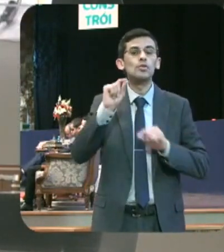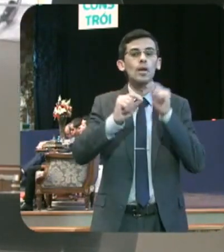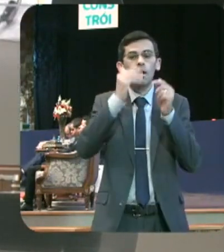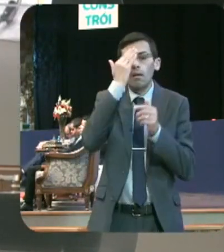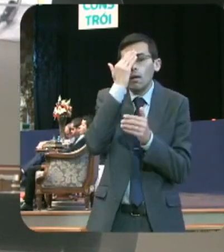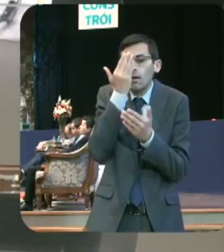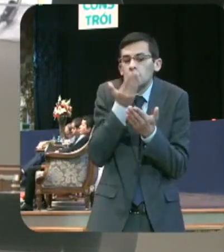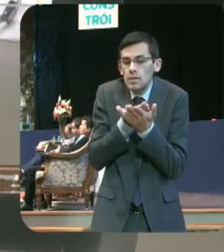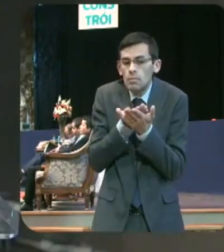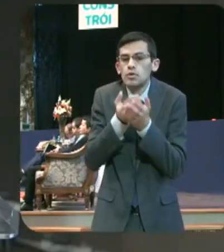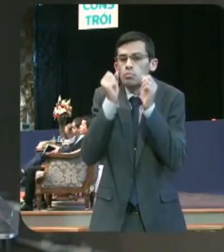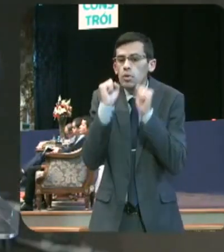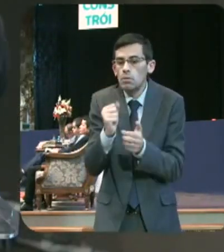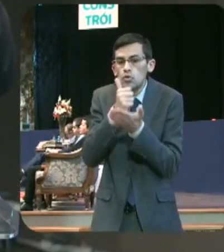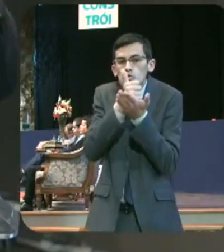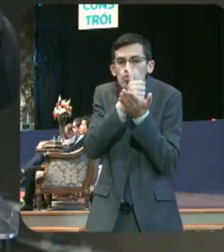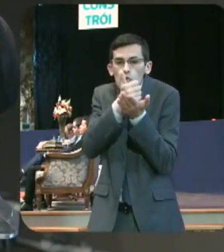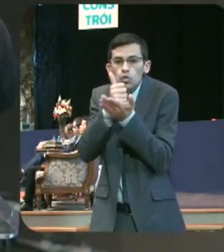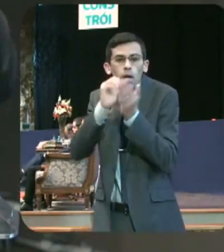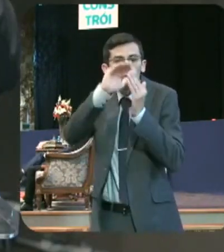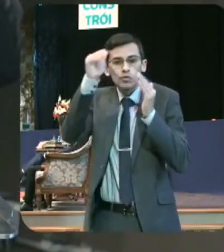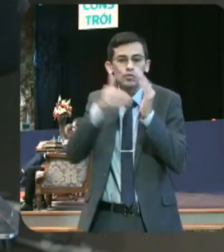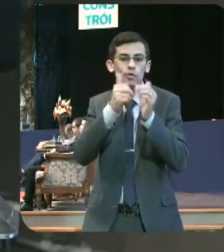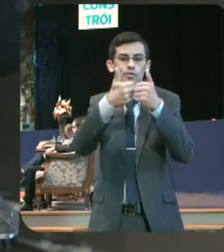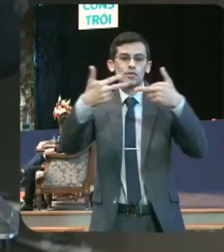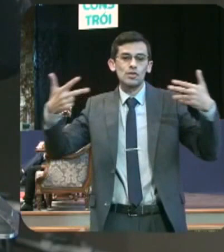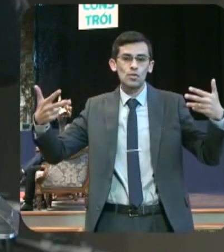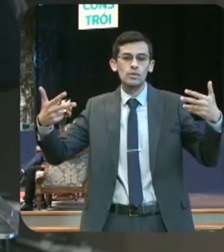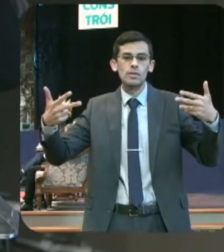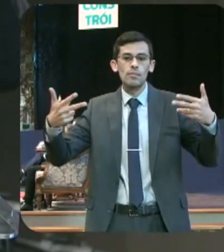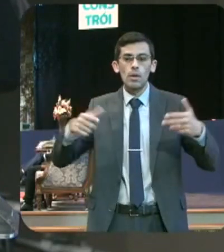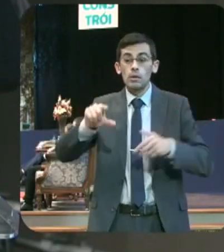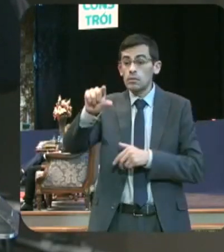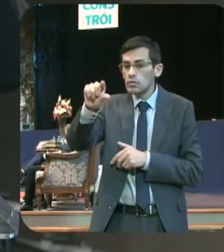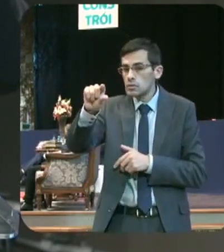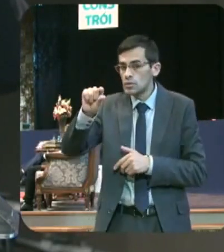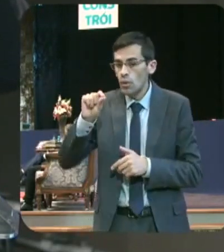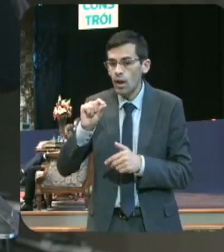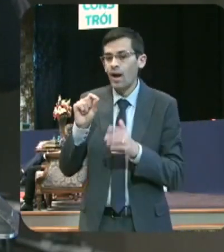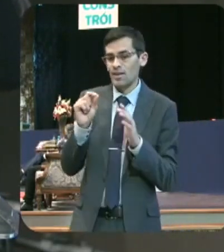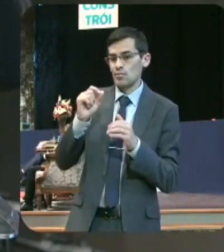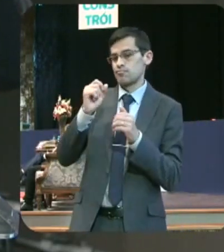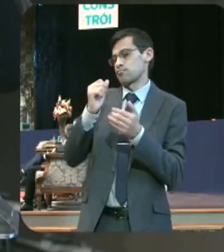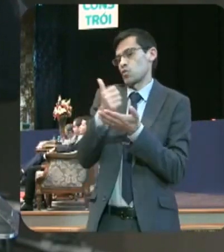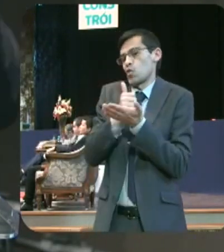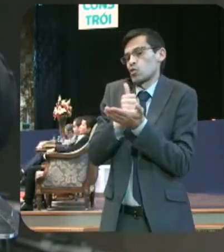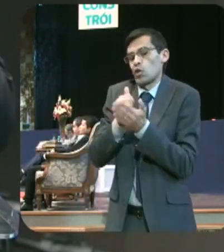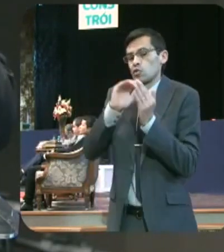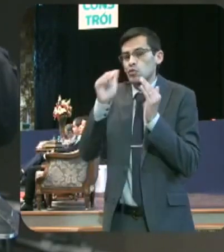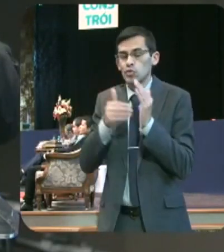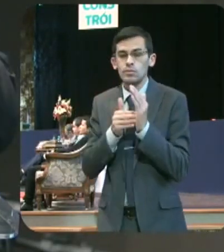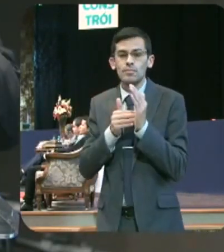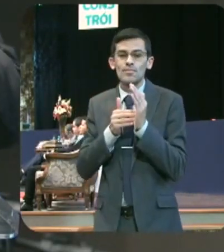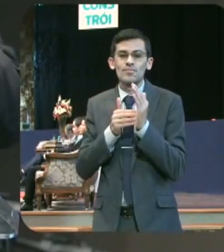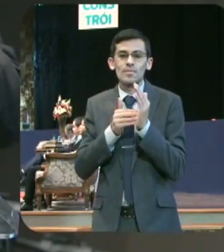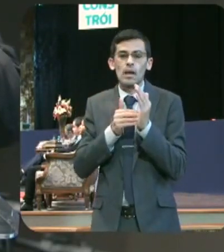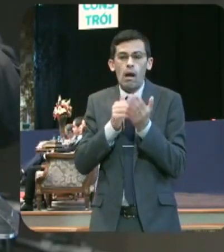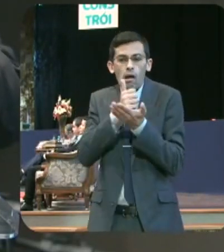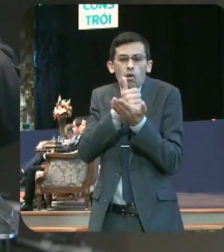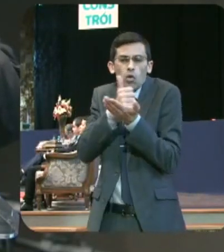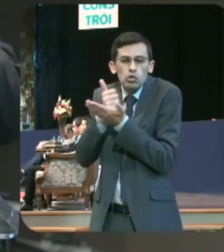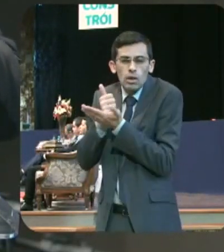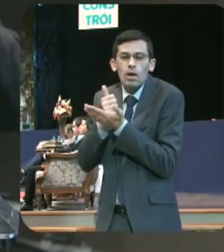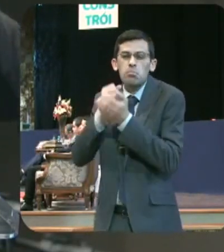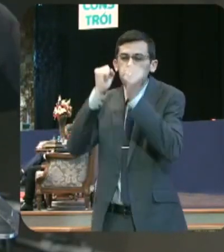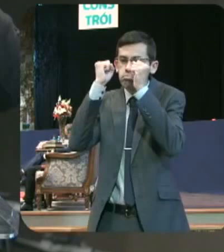que podemos controlar os efeitos do nosso erro, que nós vamos controlar o